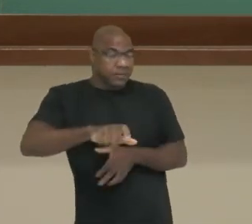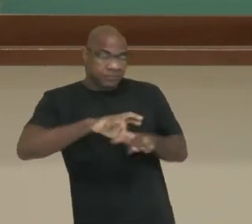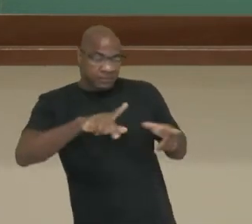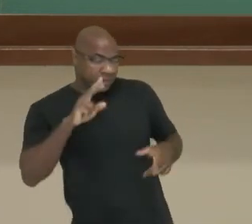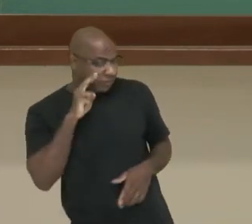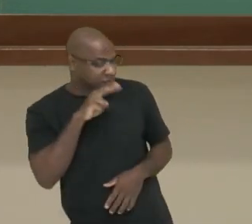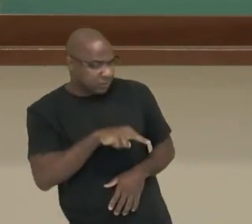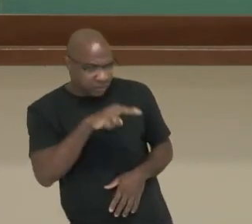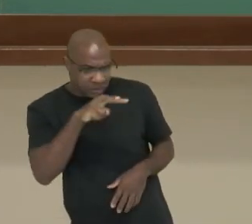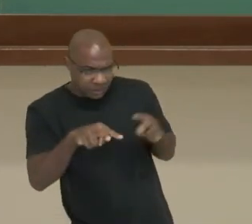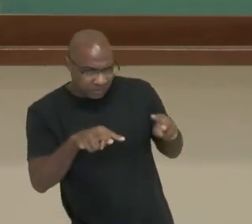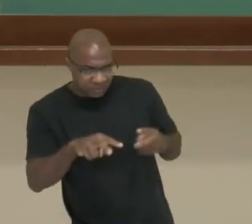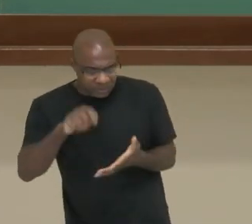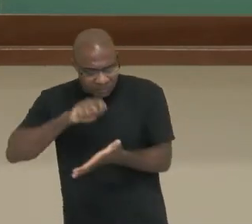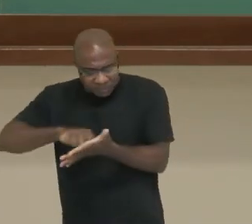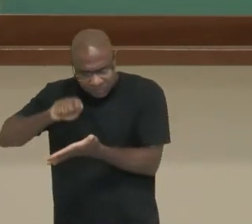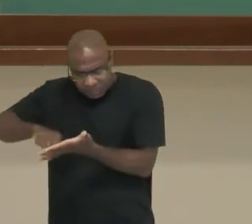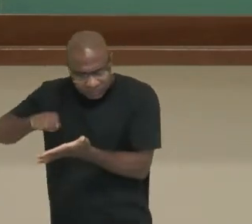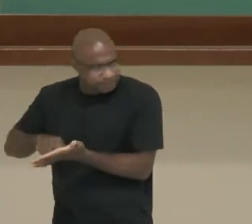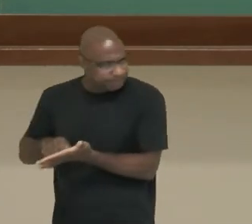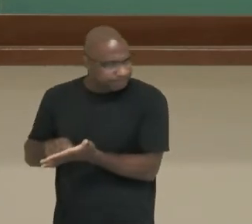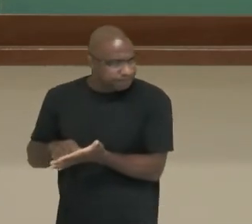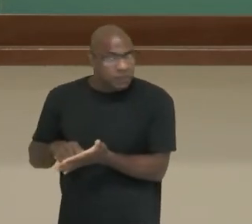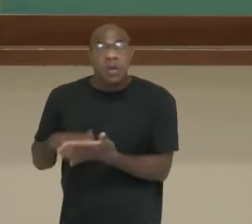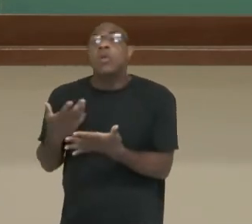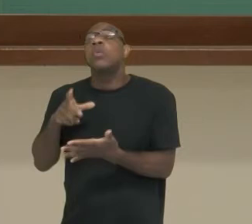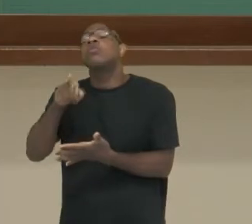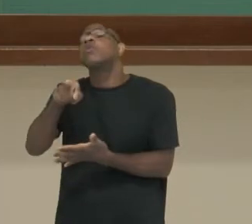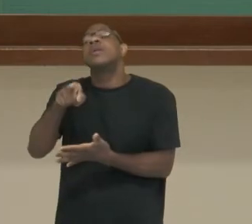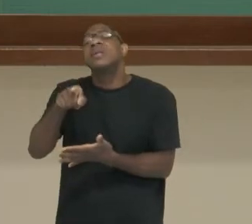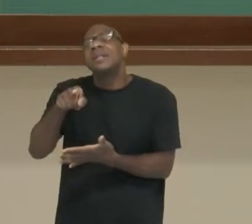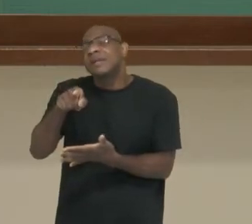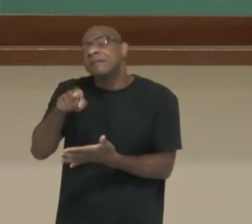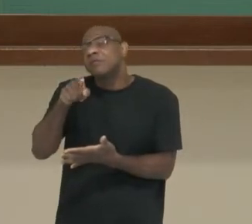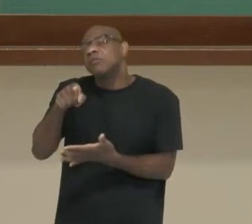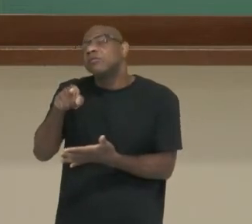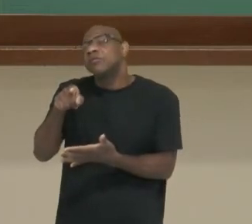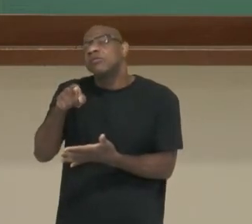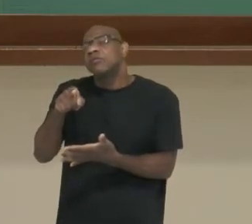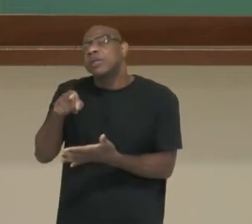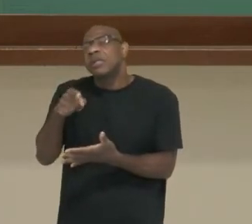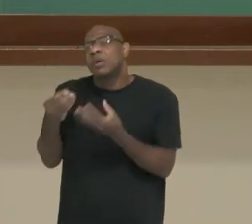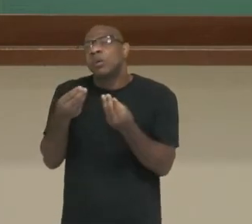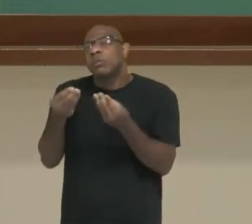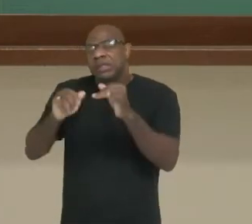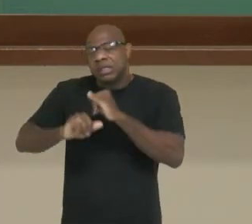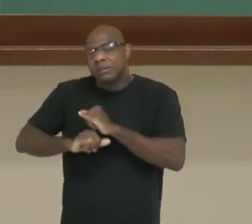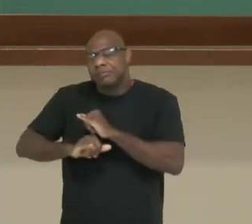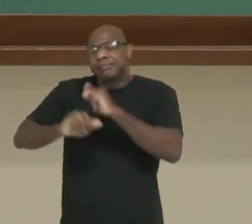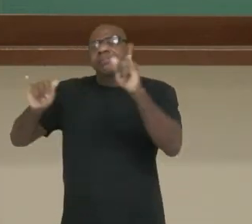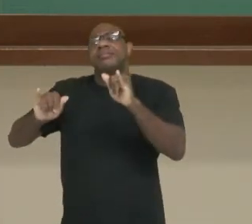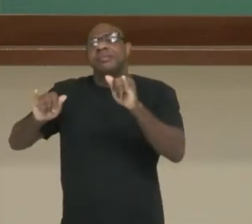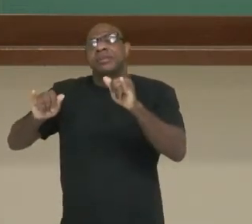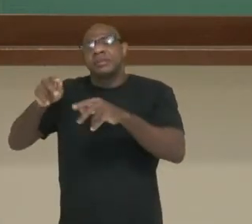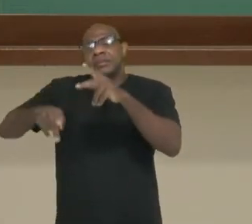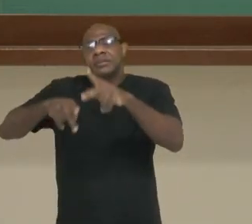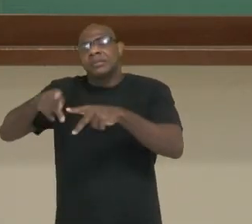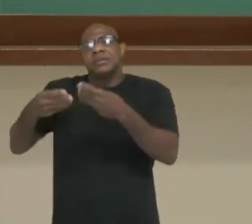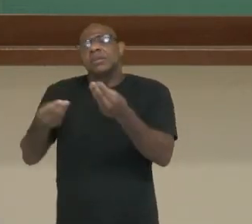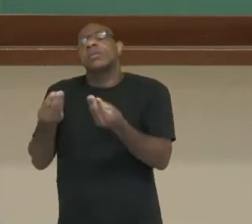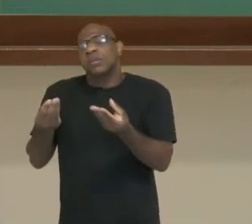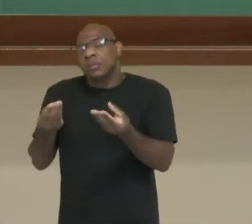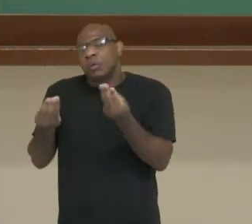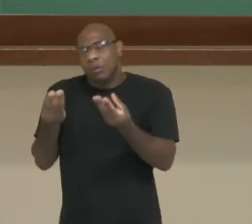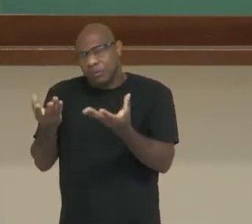teatro jornal, anotar aí qual seria a forma com que você traria essa notícia para o público, tá bom? Então,